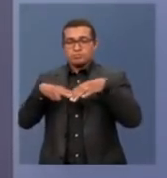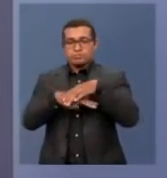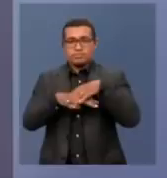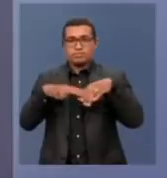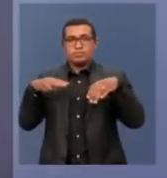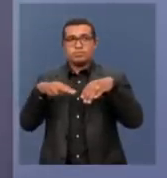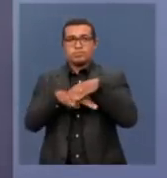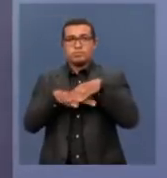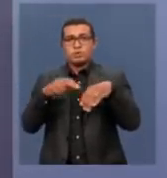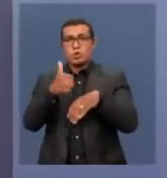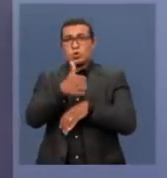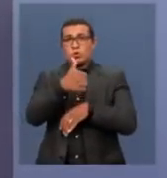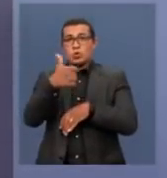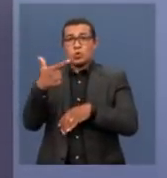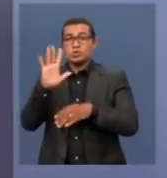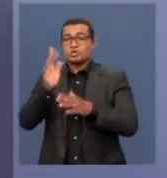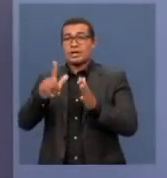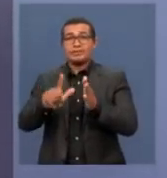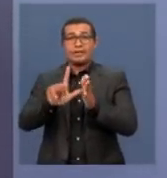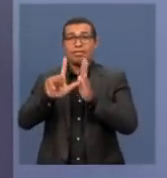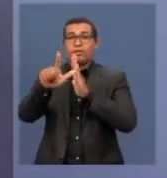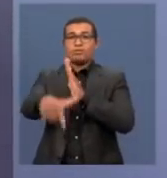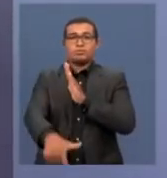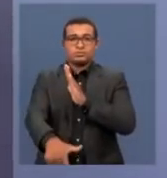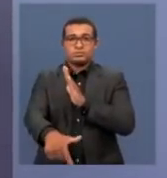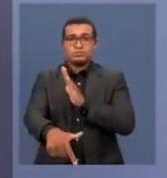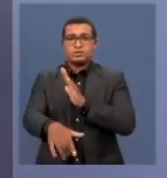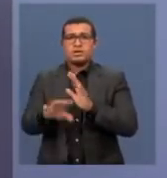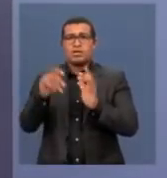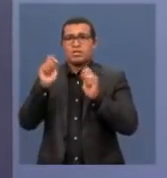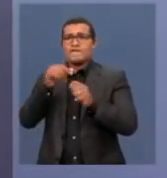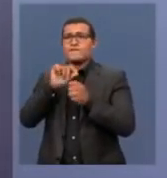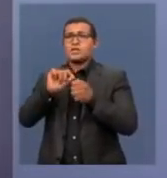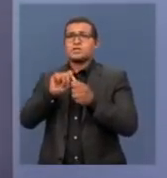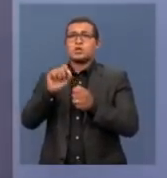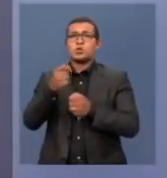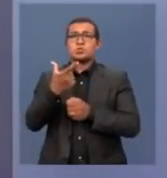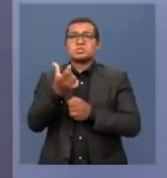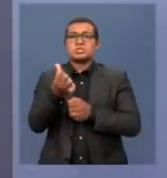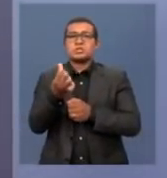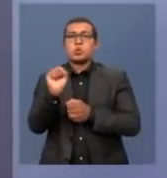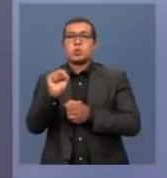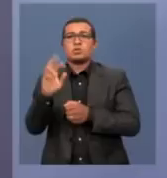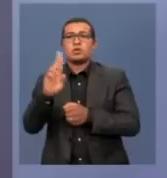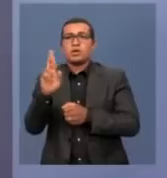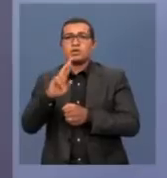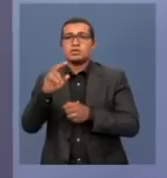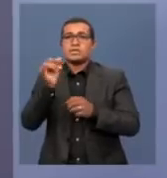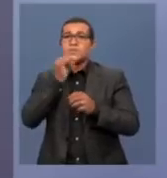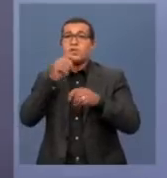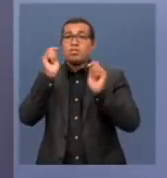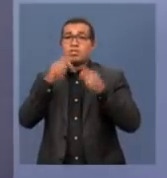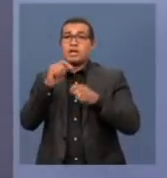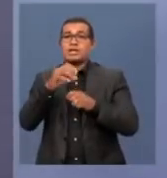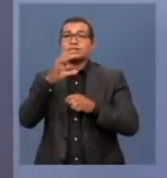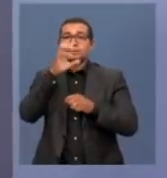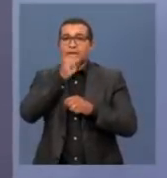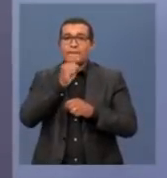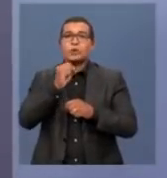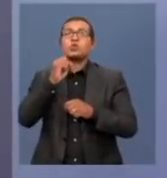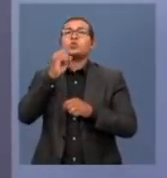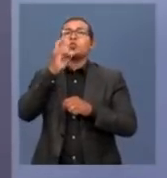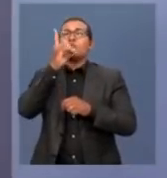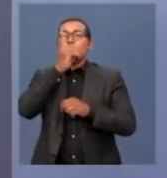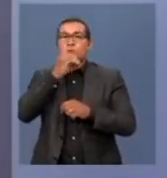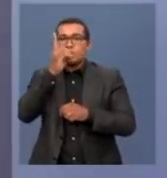tripartite com a santa casa que faz com 268 reais vão pegar no sábado domingo e feriados com a canetinha be